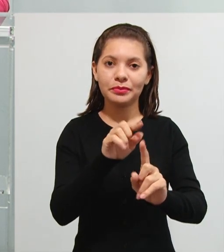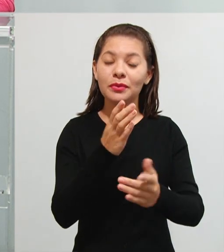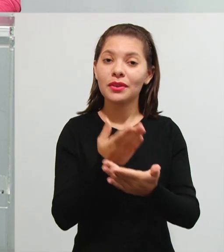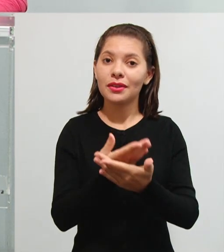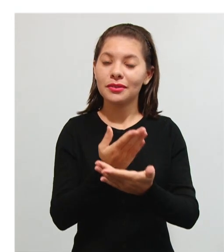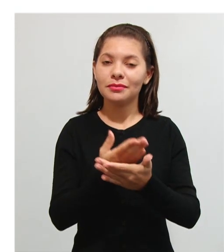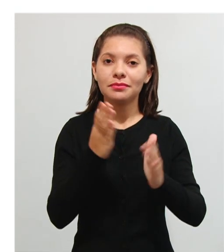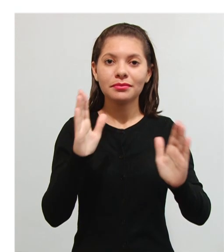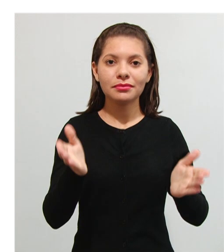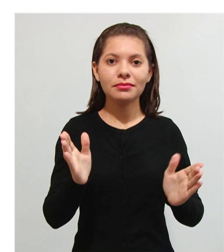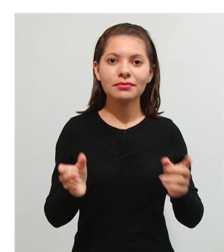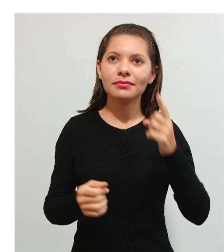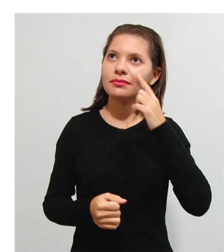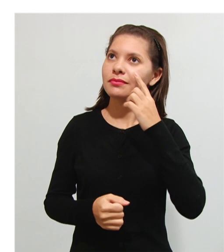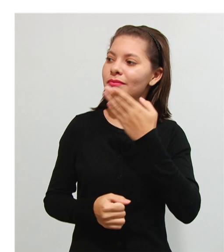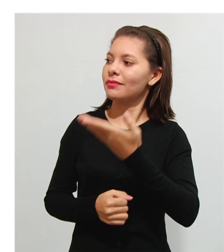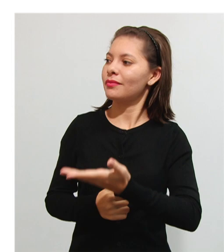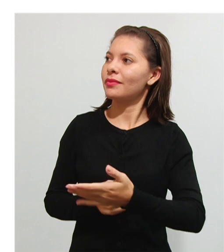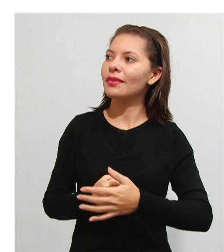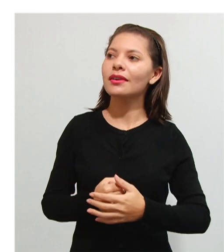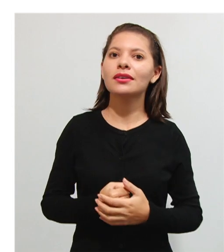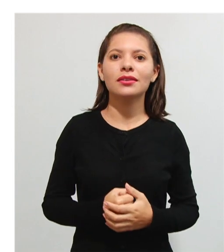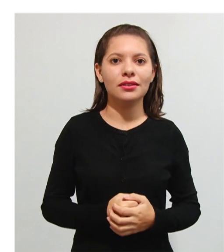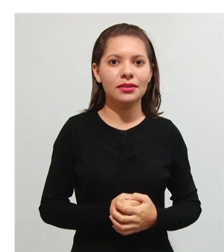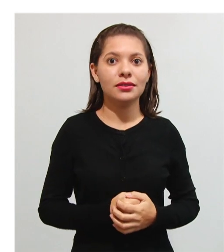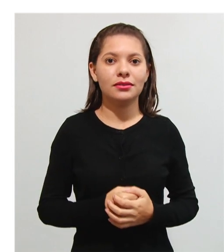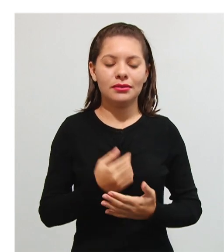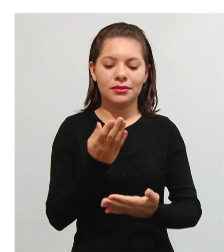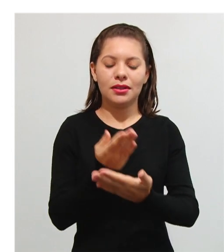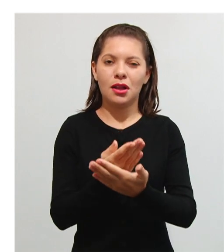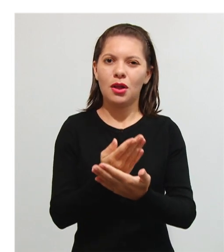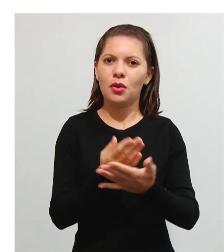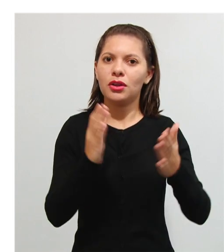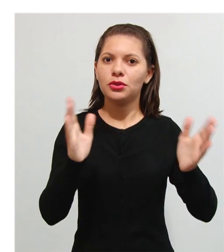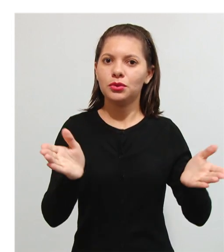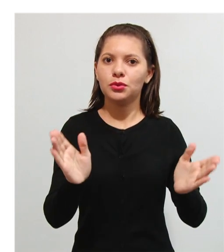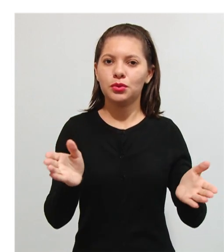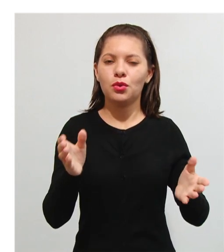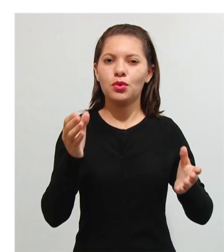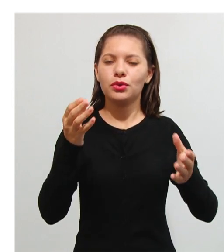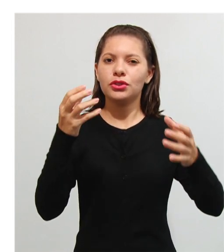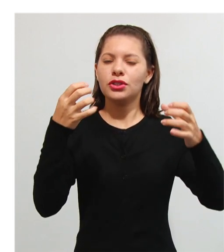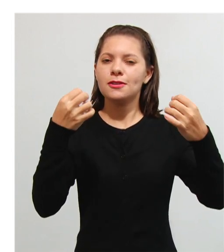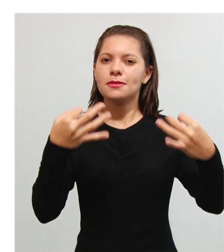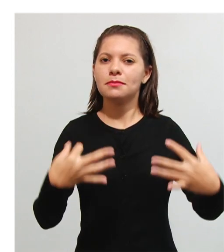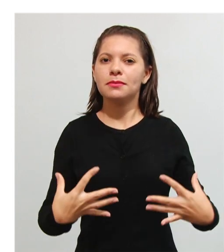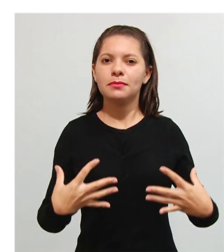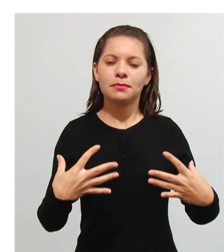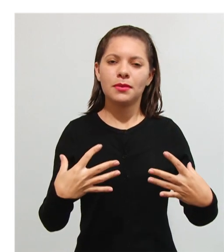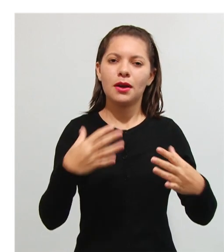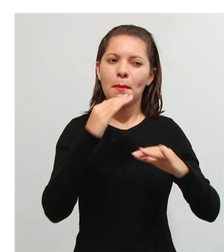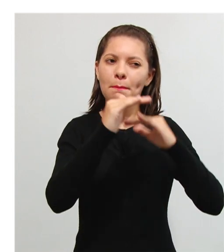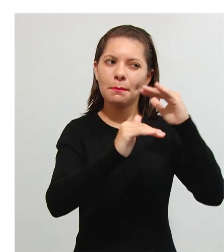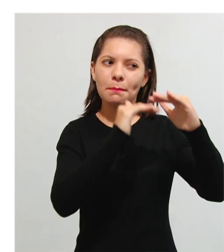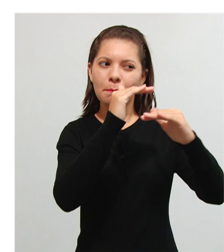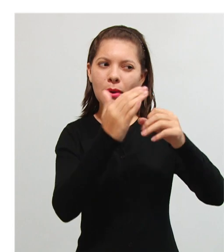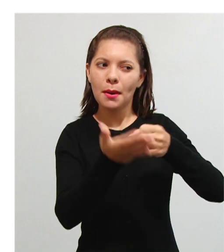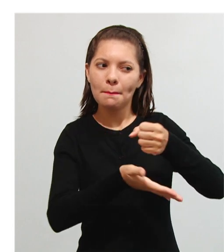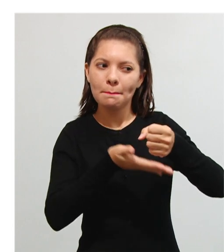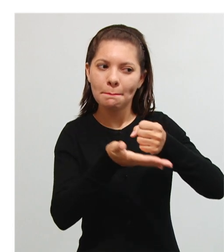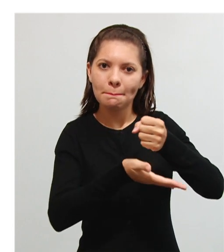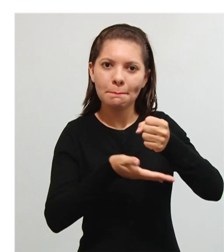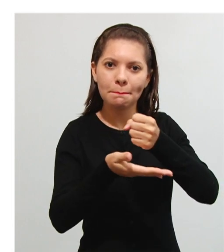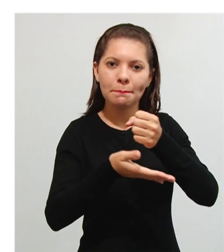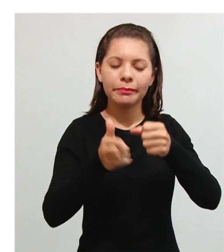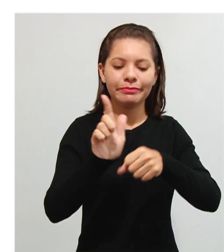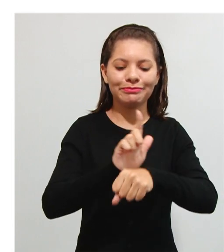de hoje bem na aula de hoje nós vamos falar sobre os demais processos básicos da gestão de pessoas vamos